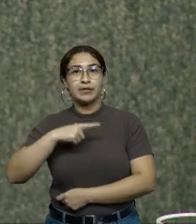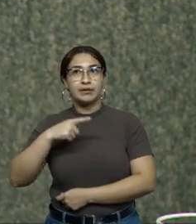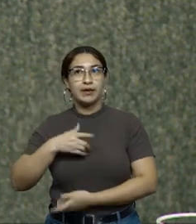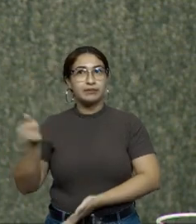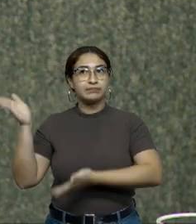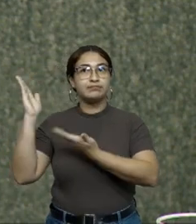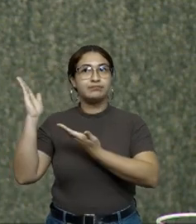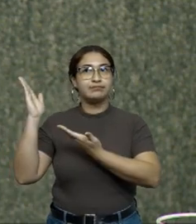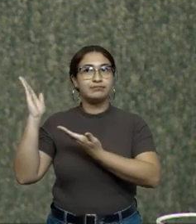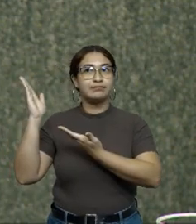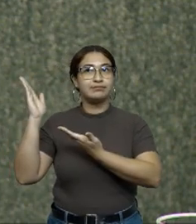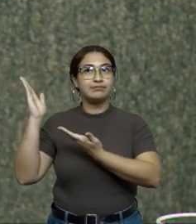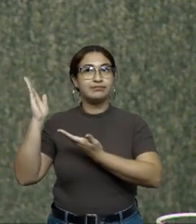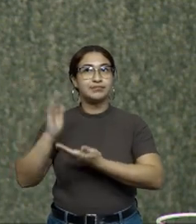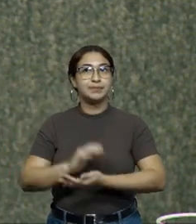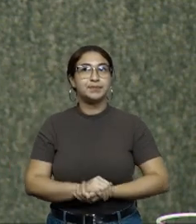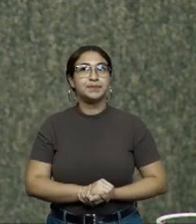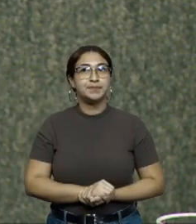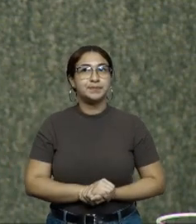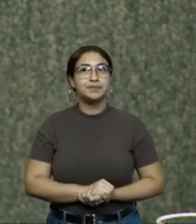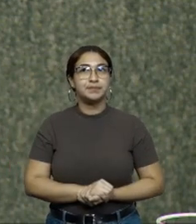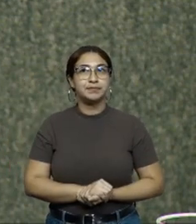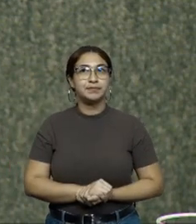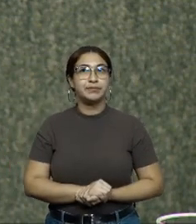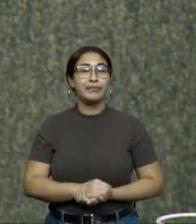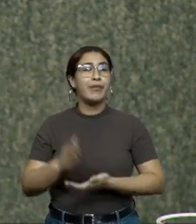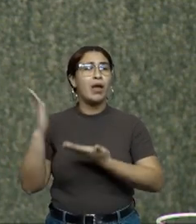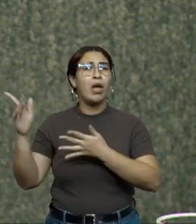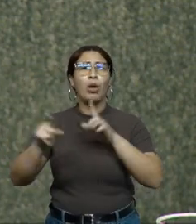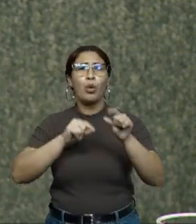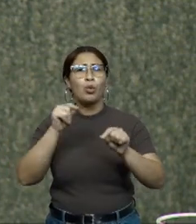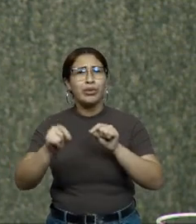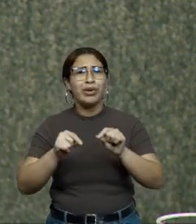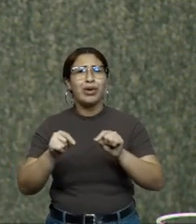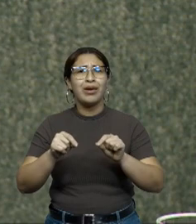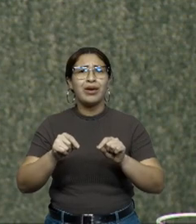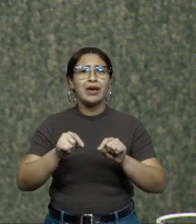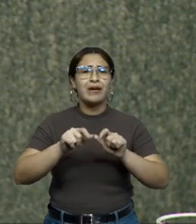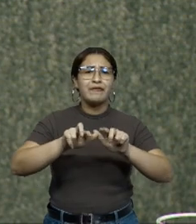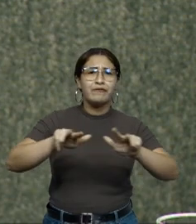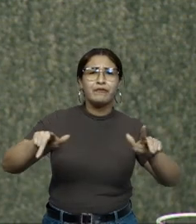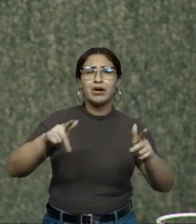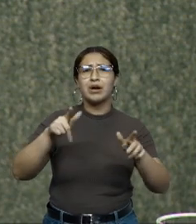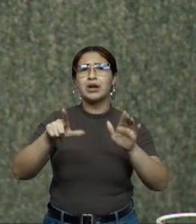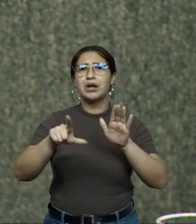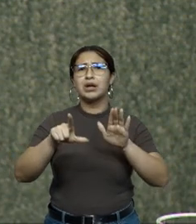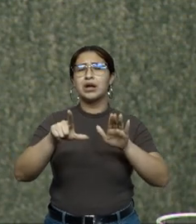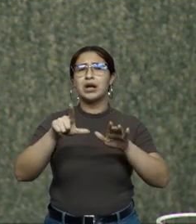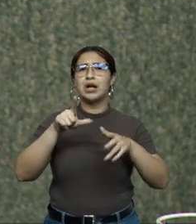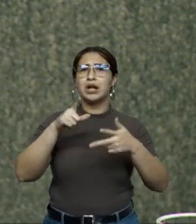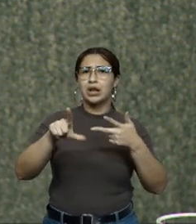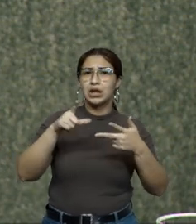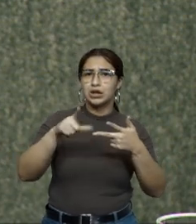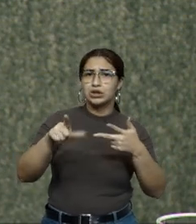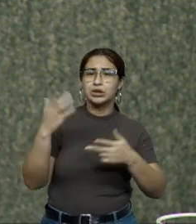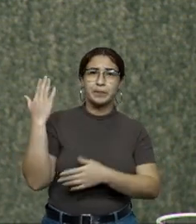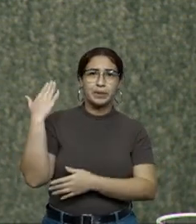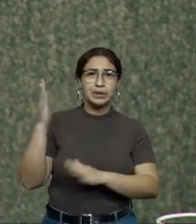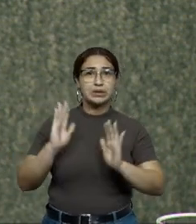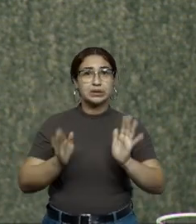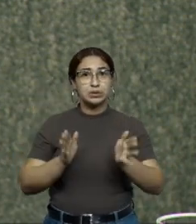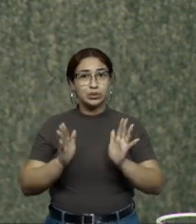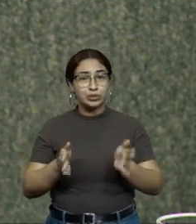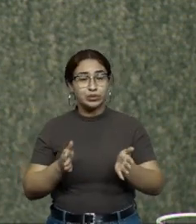plano Estadual de Educação que é oriundo de várias outras legislações inclusive da